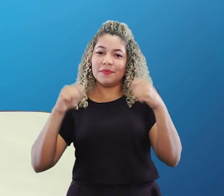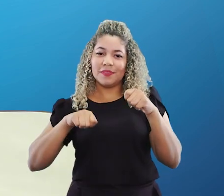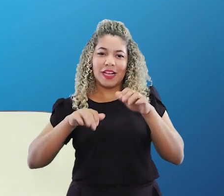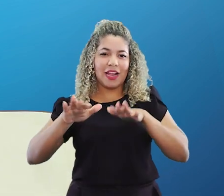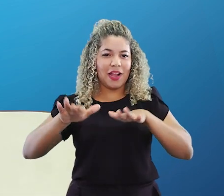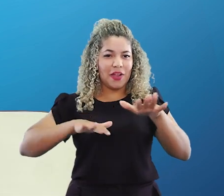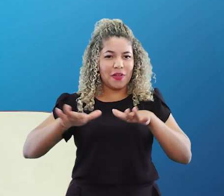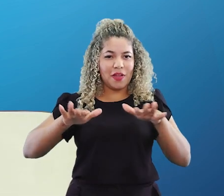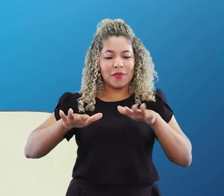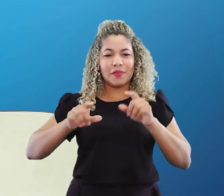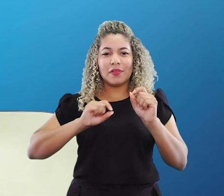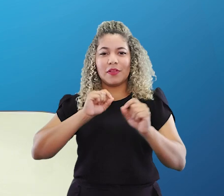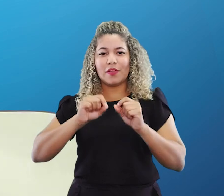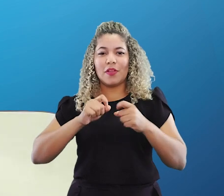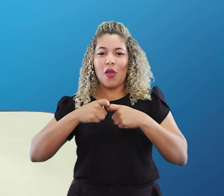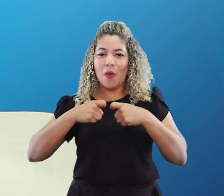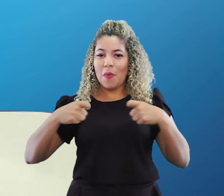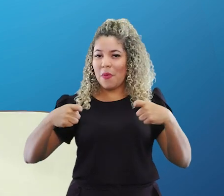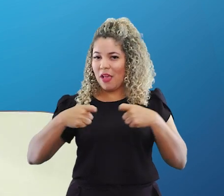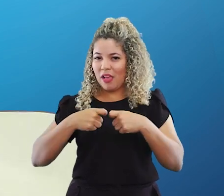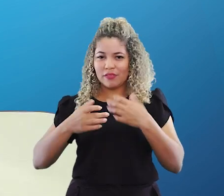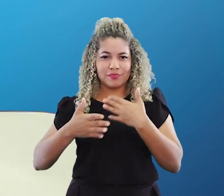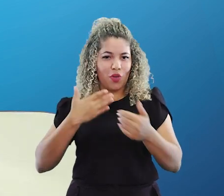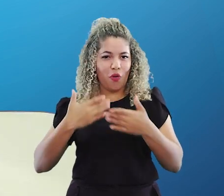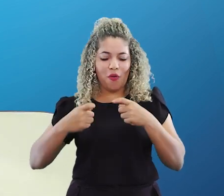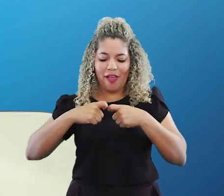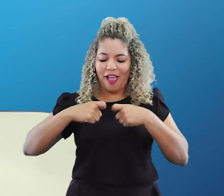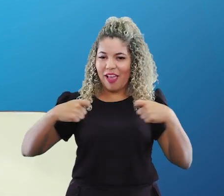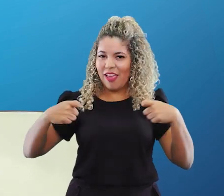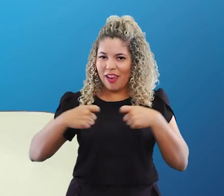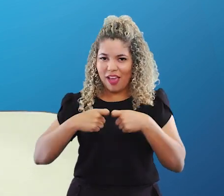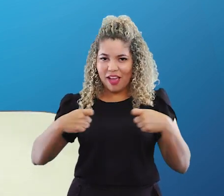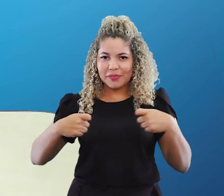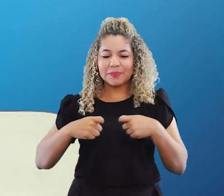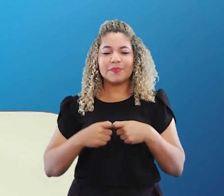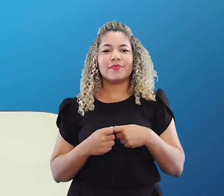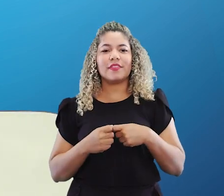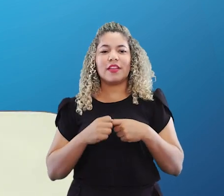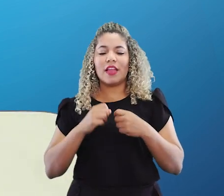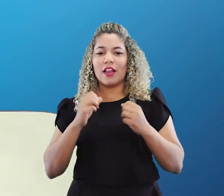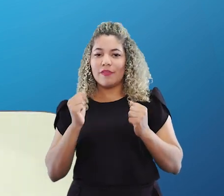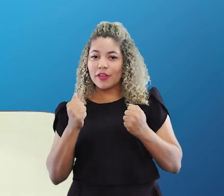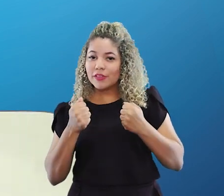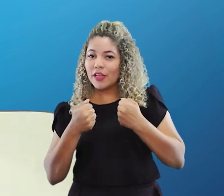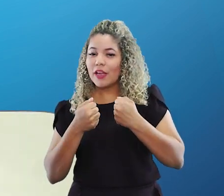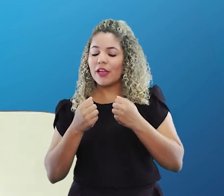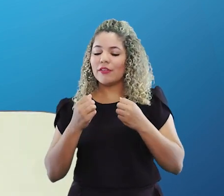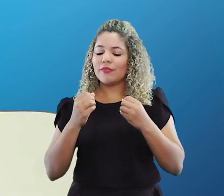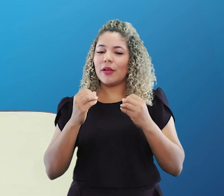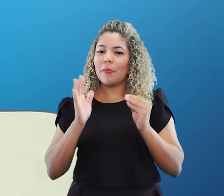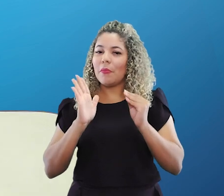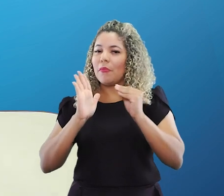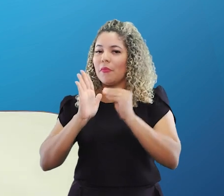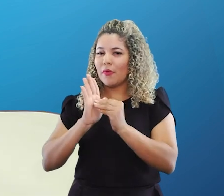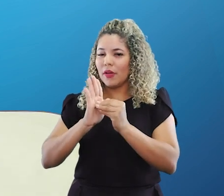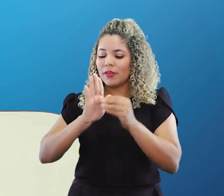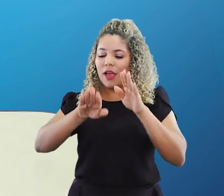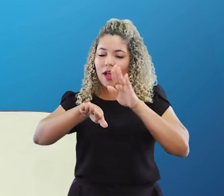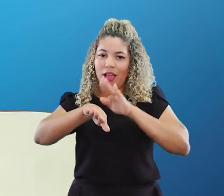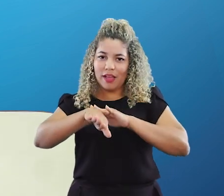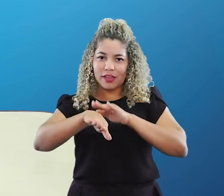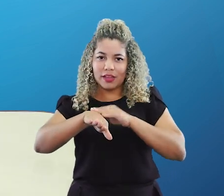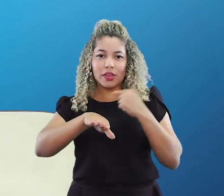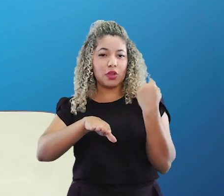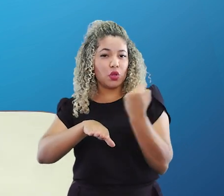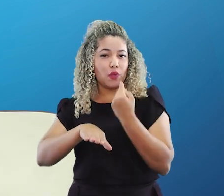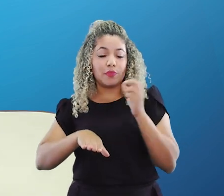permitir essa movimentação, que é justamente um elástico, pode ser qualquer elástico. Ele vai ser acoplado nessa parte